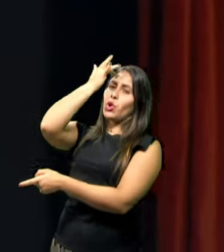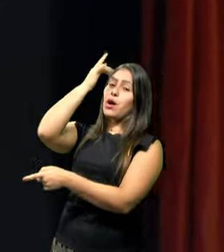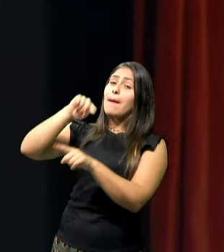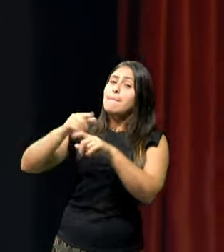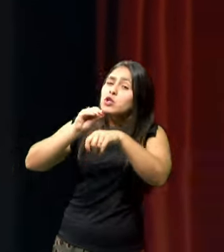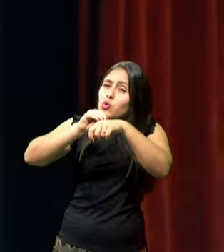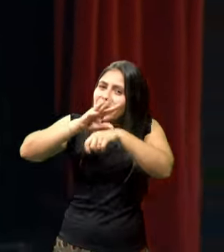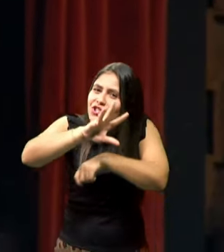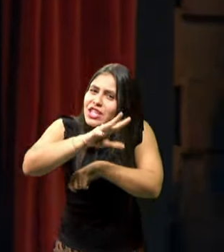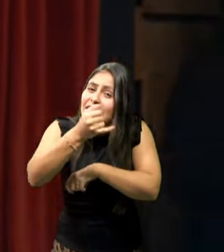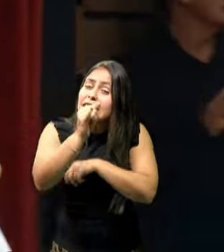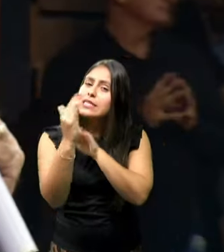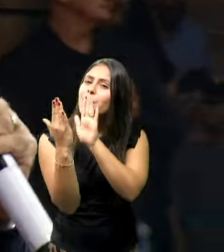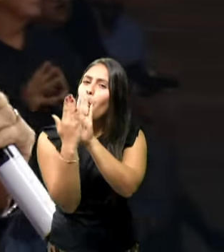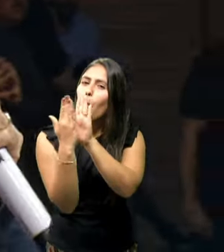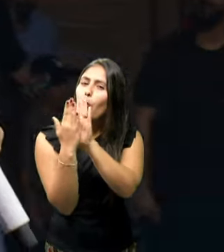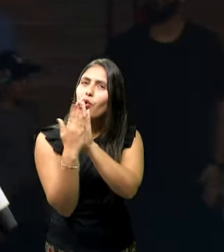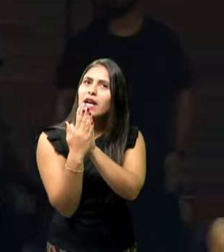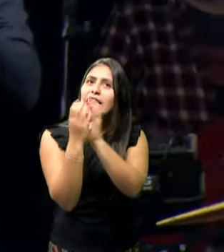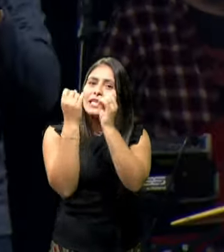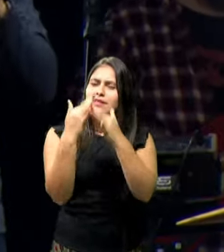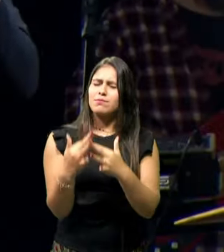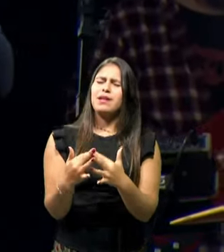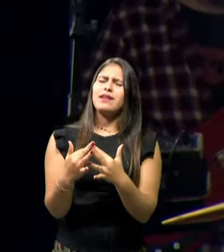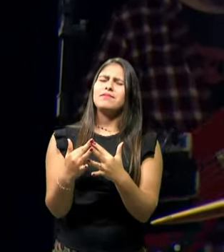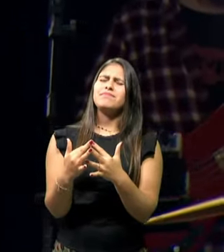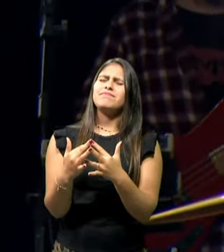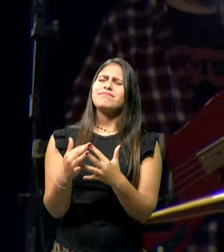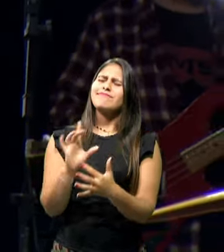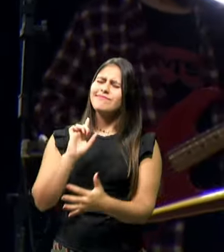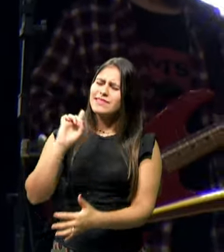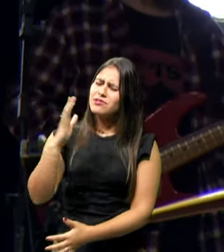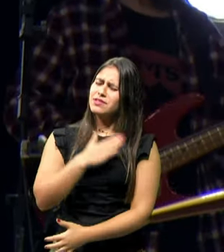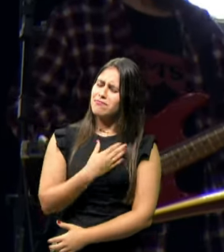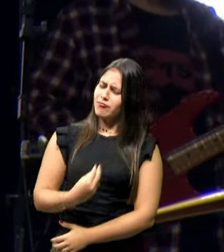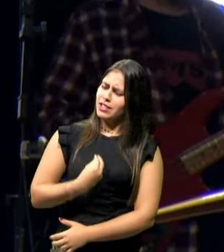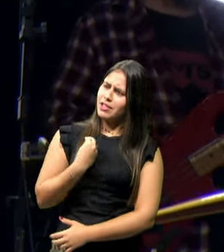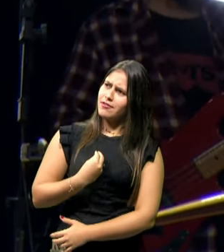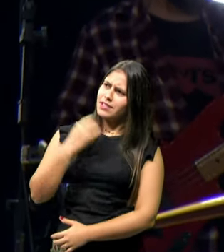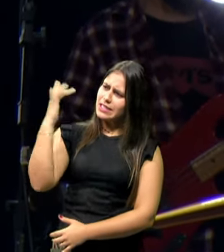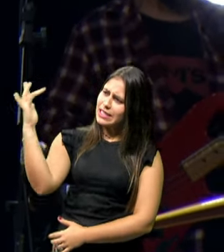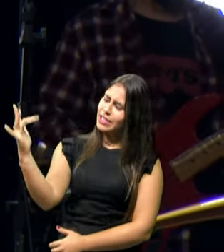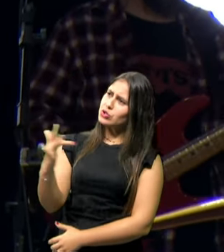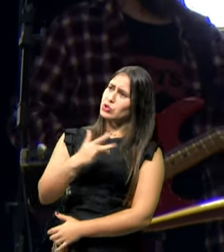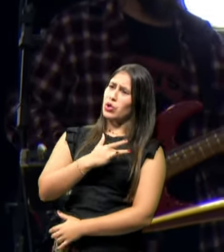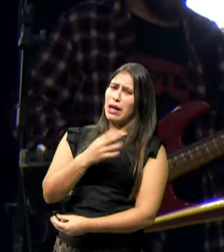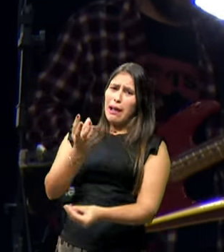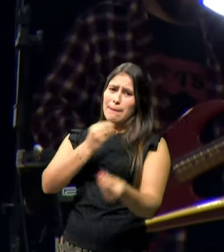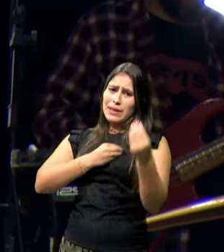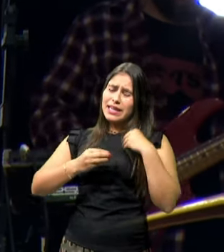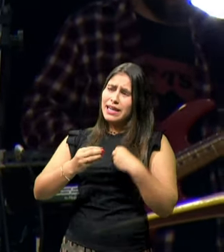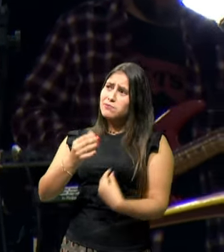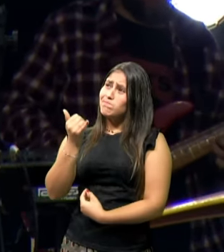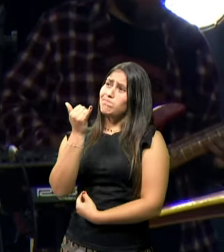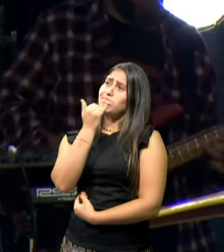Quando você for orar, você diga: Deus, entra na minha vida. Em nome de Jesus, perdoa meus